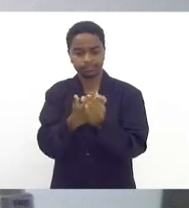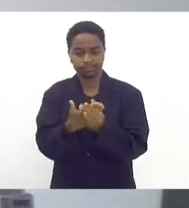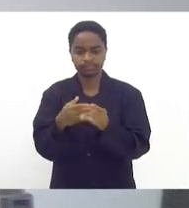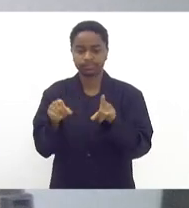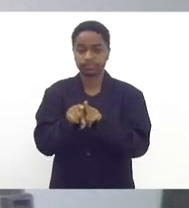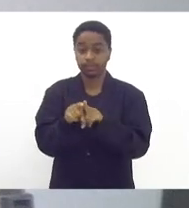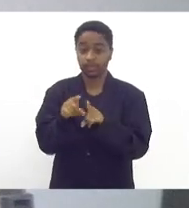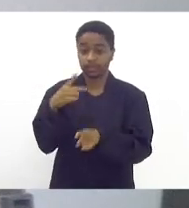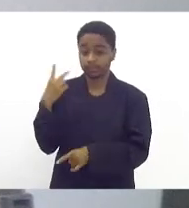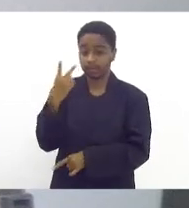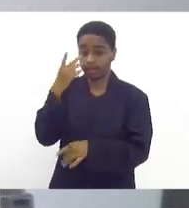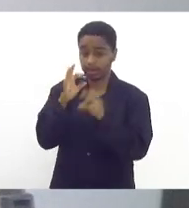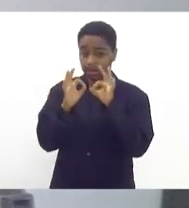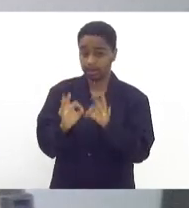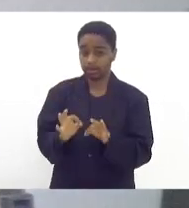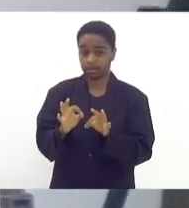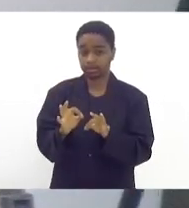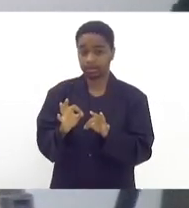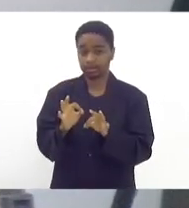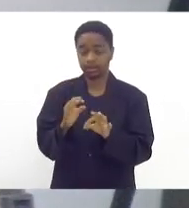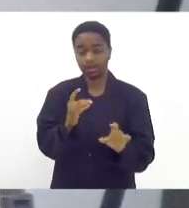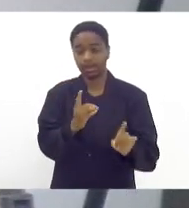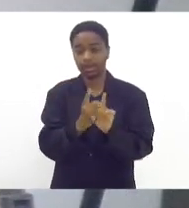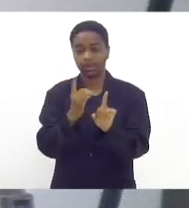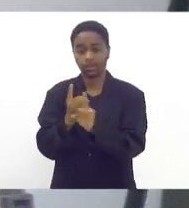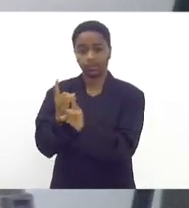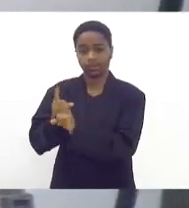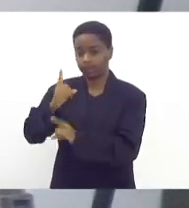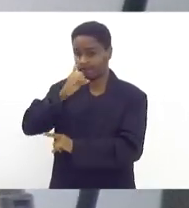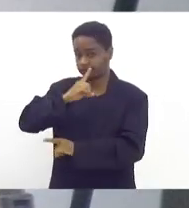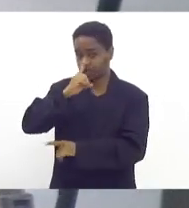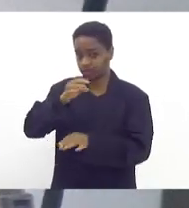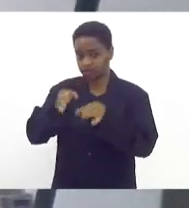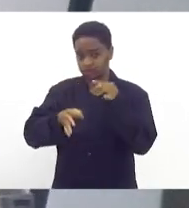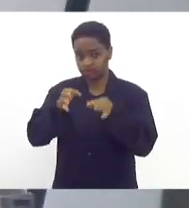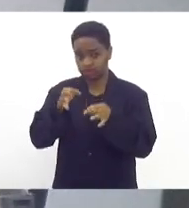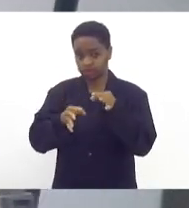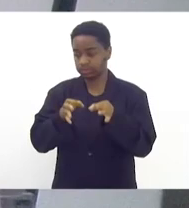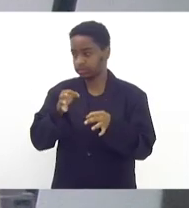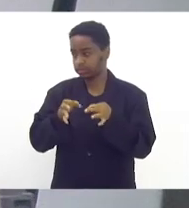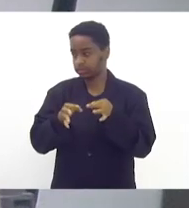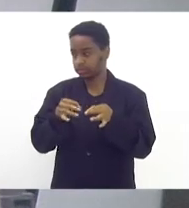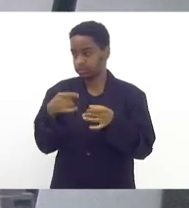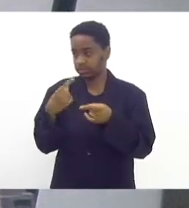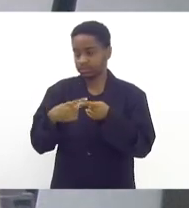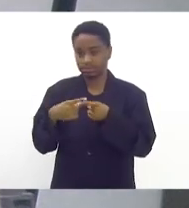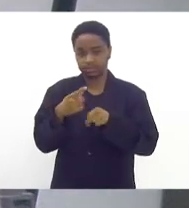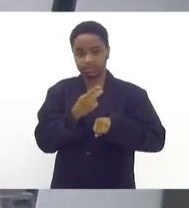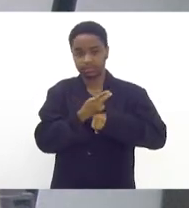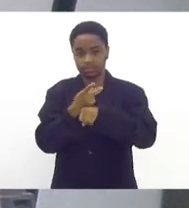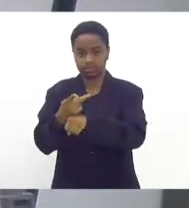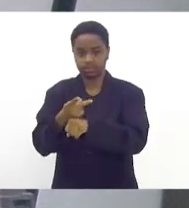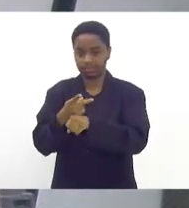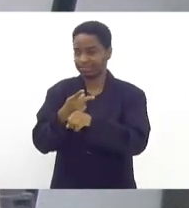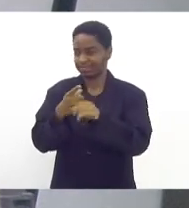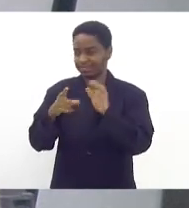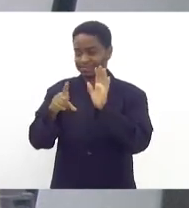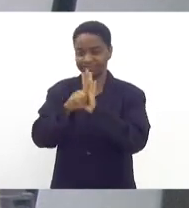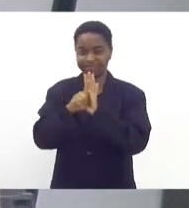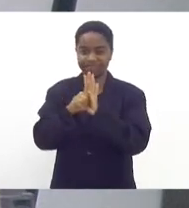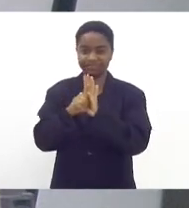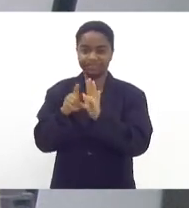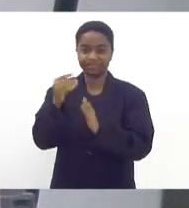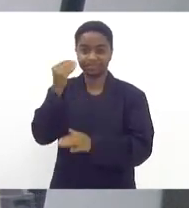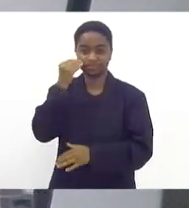valer alguma coisa que eles encontram uma brecha na justiça e pode procurar a legalidade disso mas